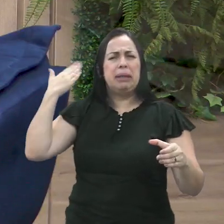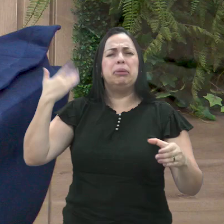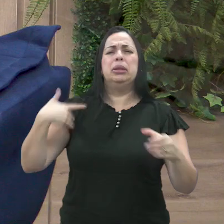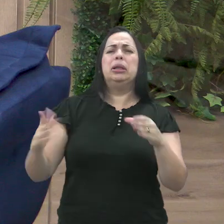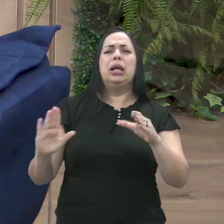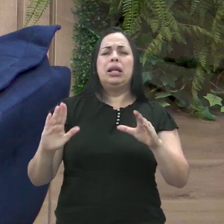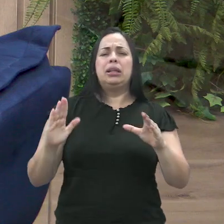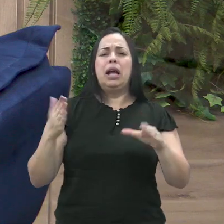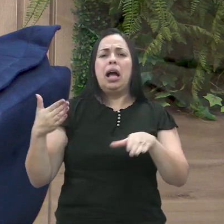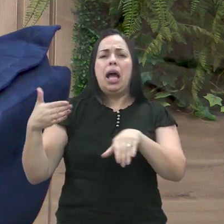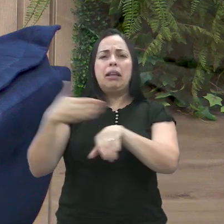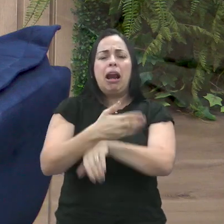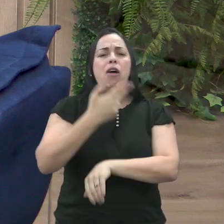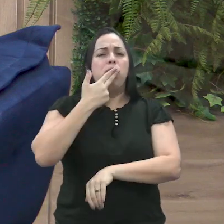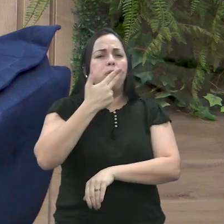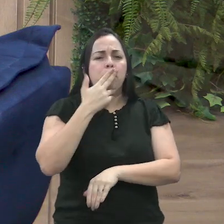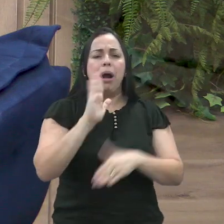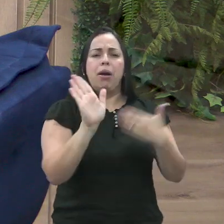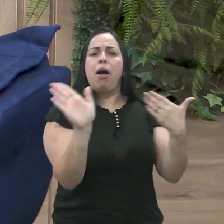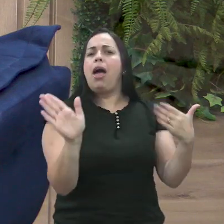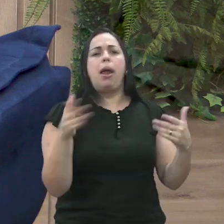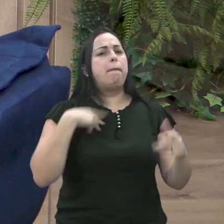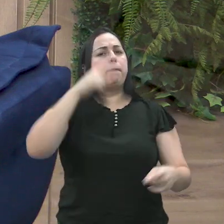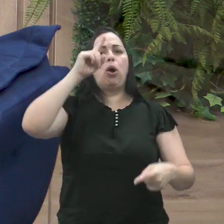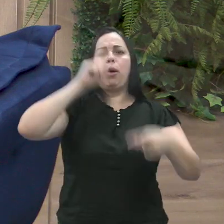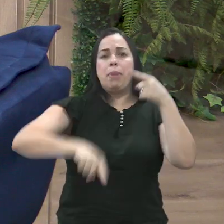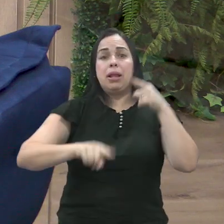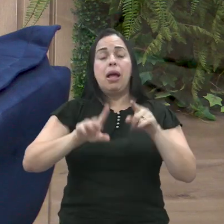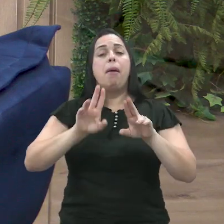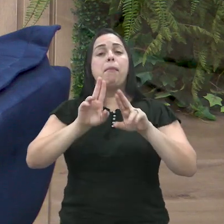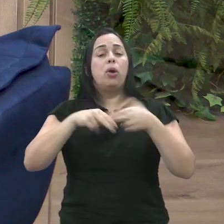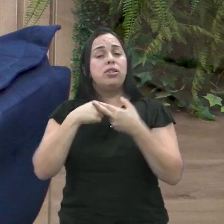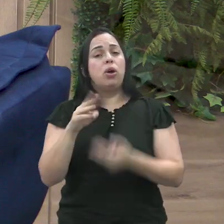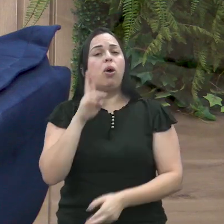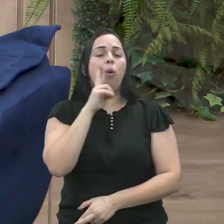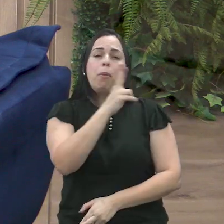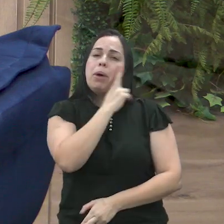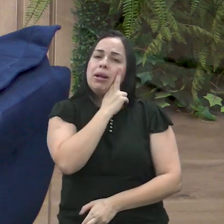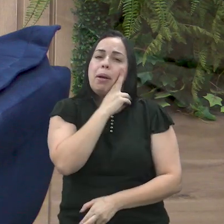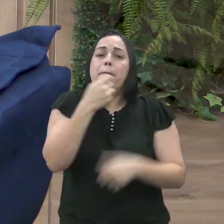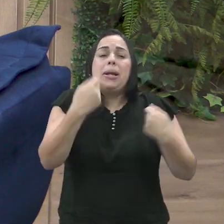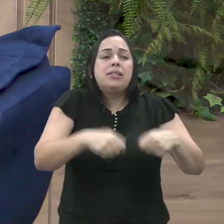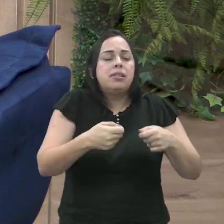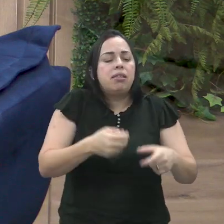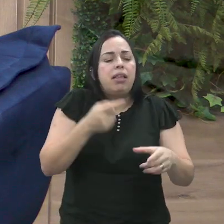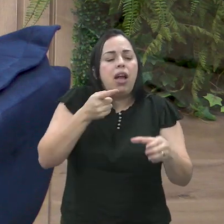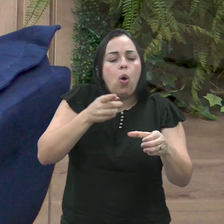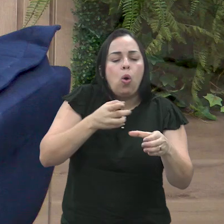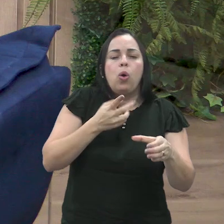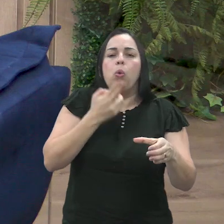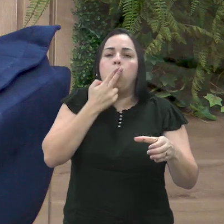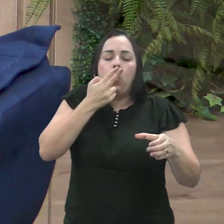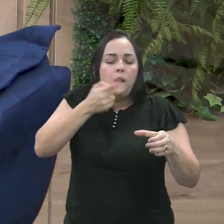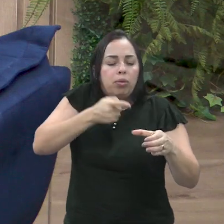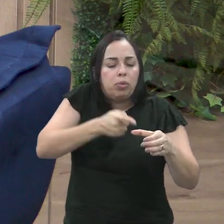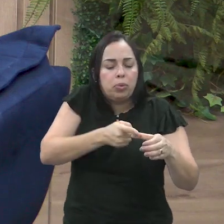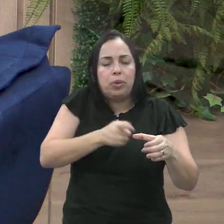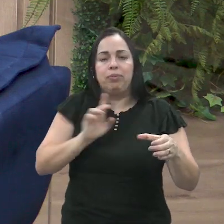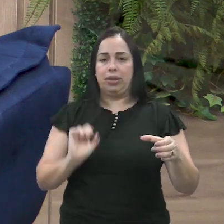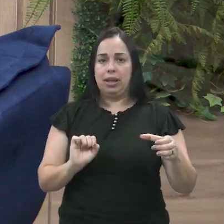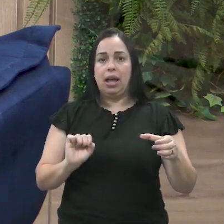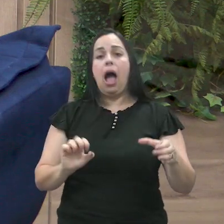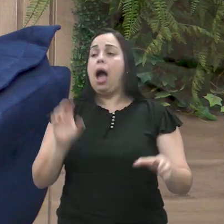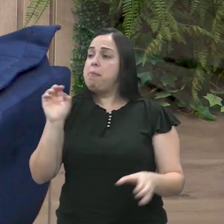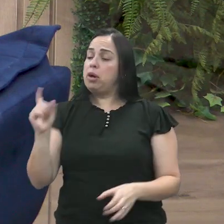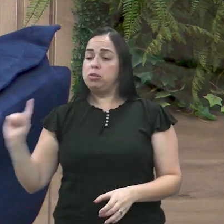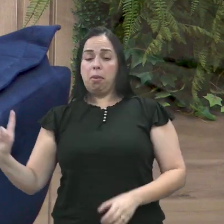espaços fechados, uma proibição correta, mas daí os bares e restaurantes eram obrigados a ter cinzeiros, ou seja, um fiscal mal intencionado, por exemplo,